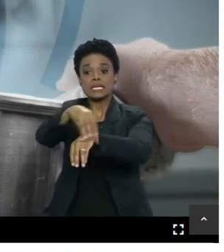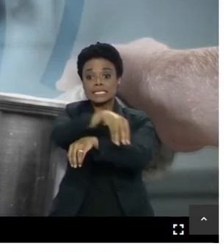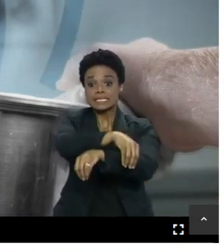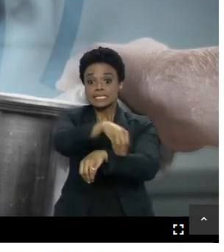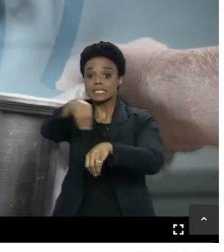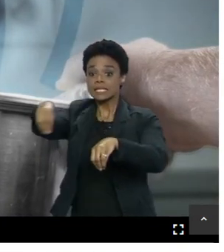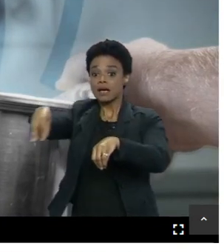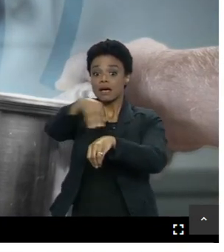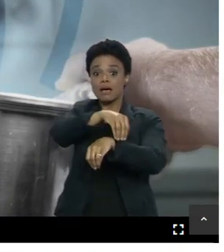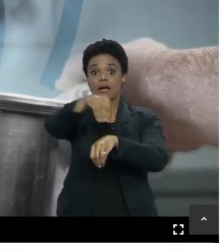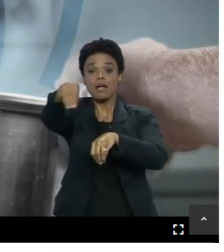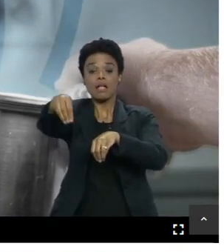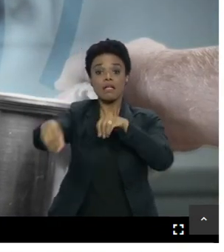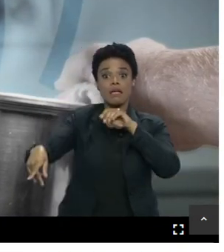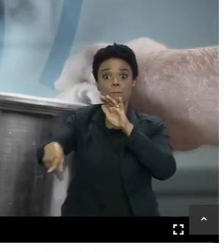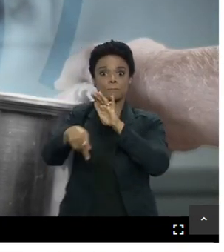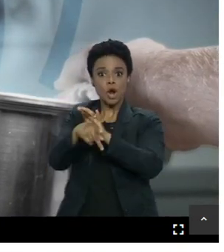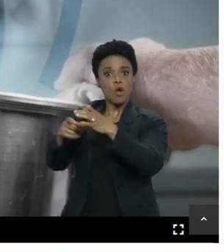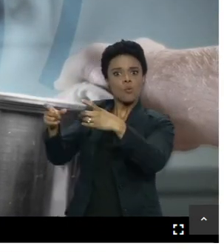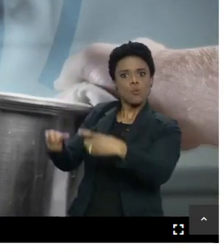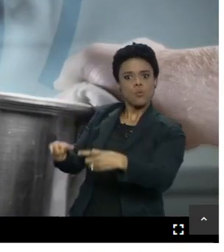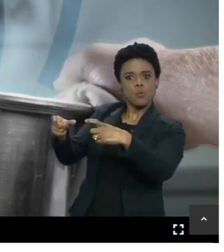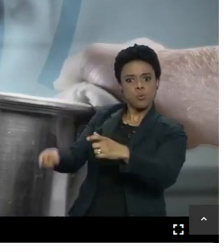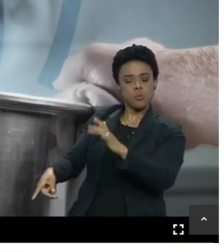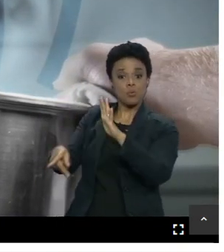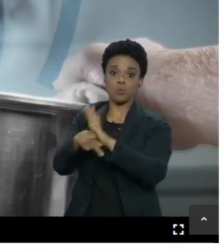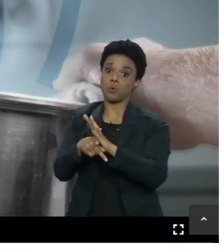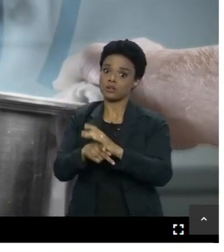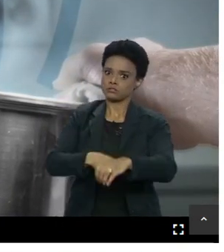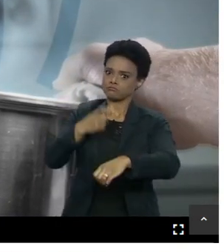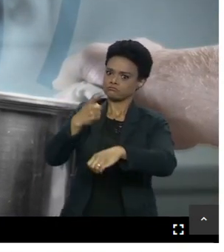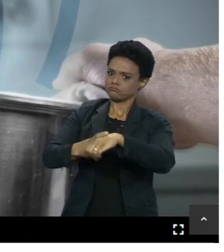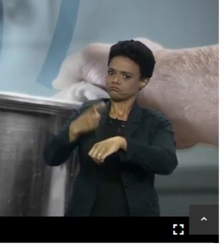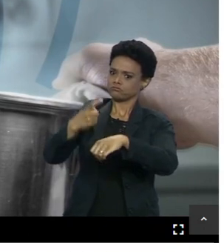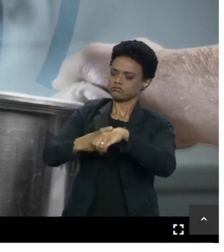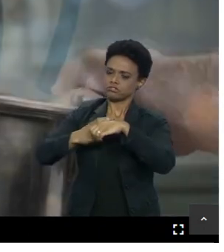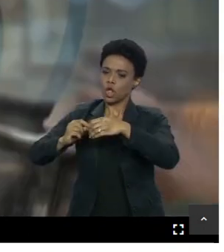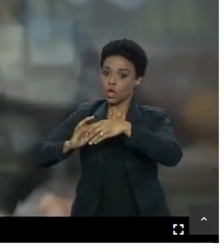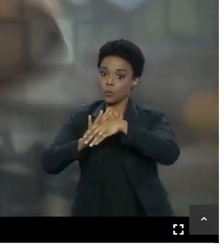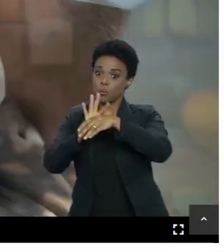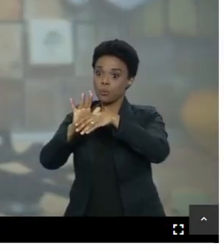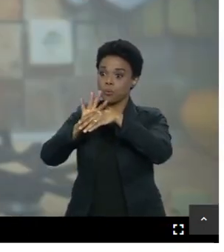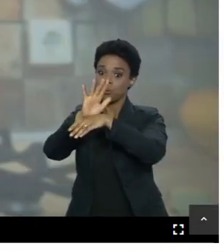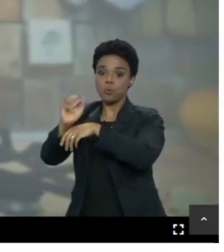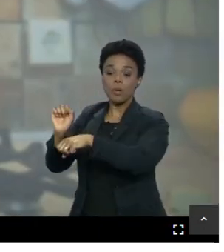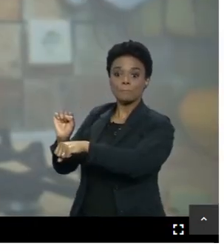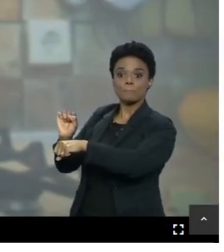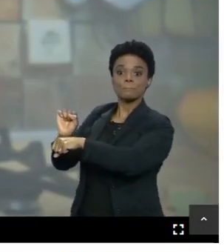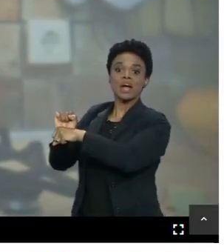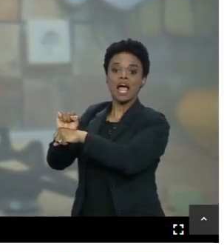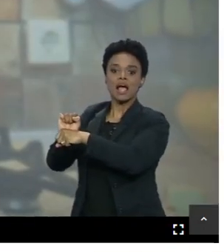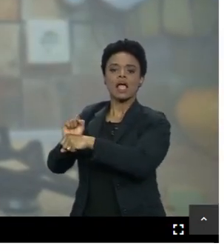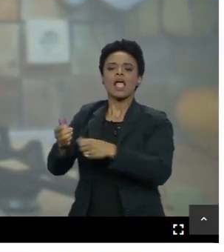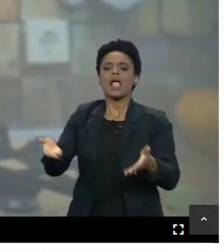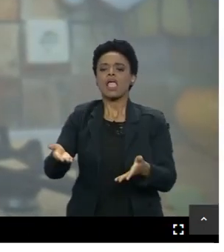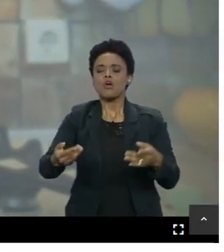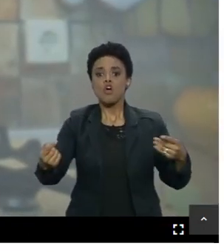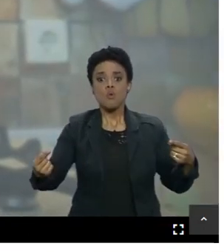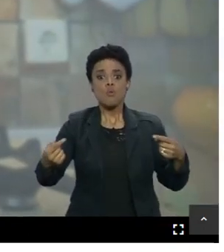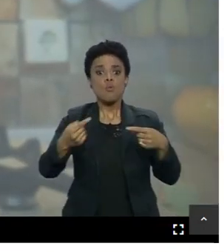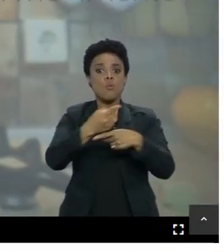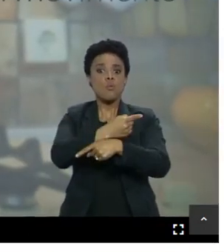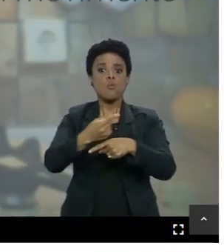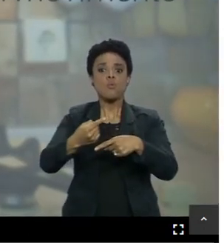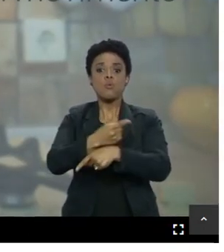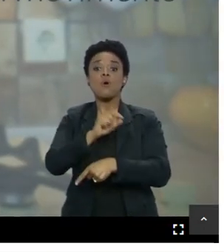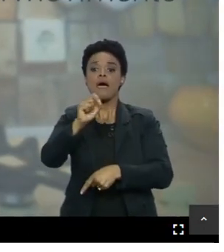que ocorre em um meio estacionário, que é um sólido ou um fluido estático. A convecção acontece entre a superfície